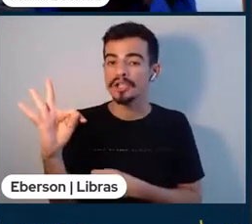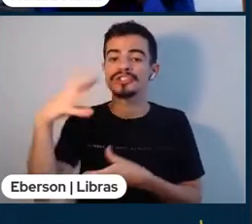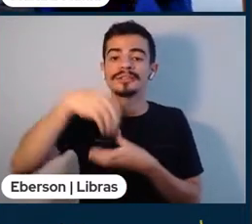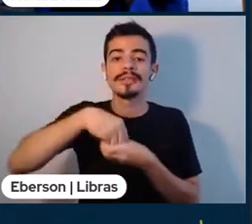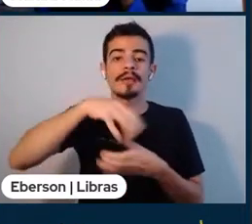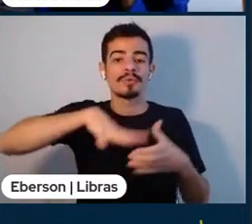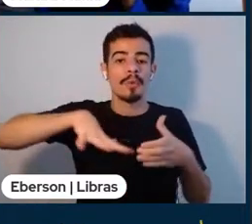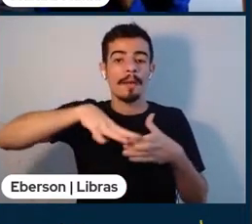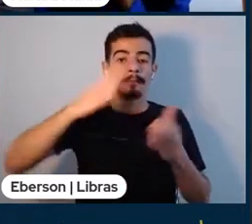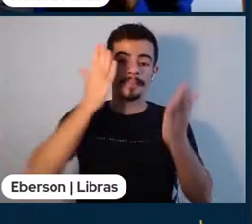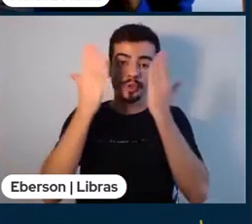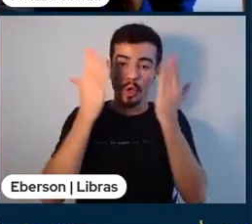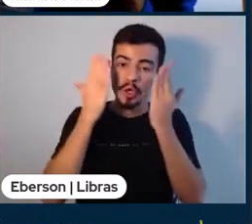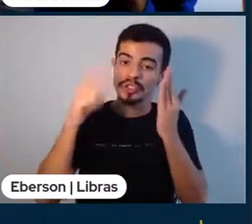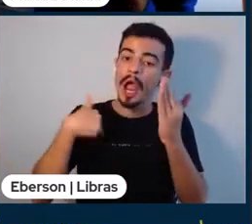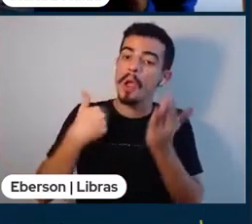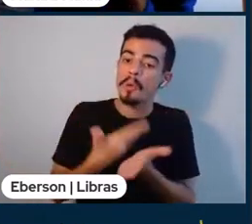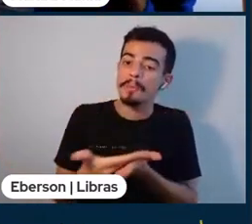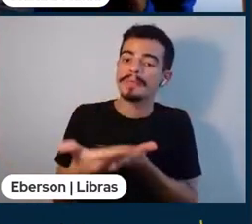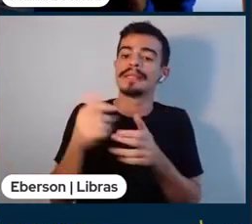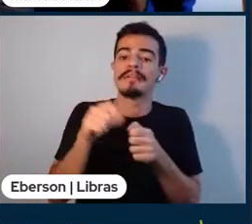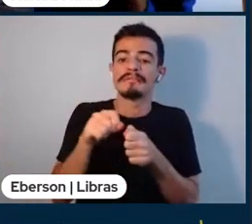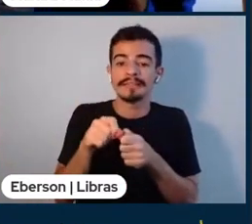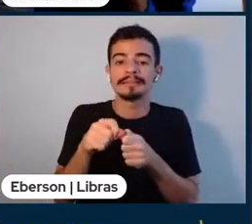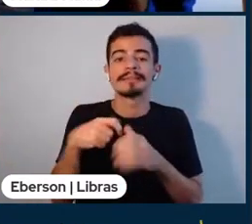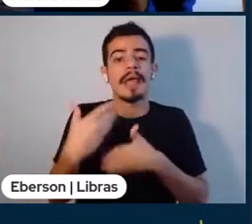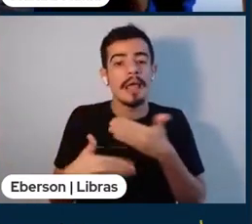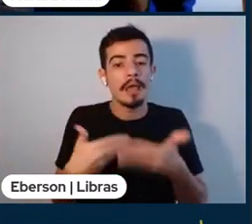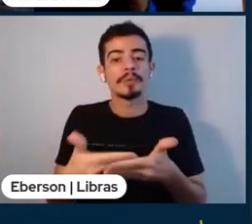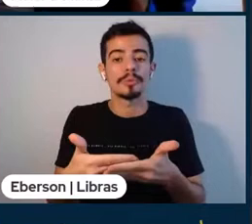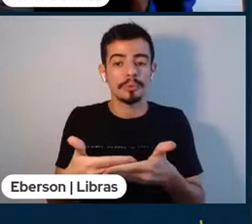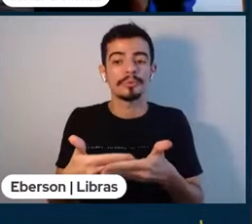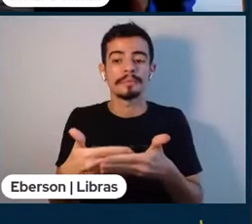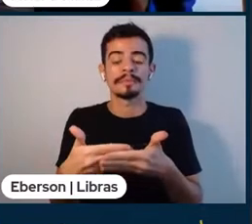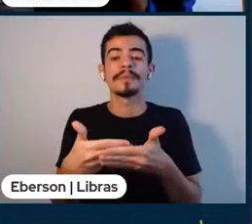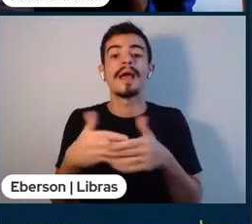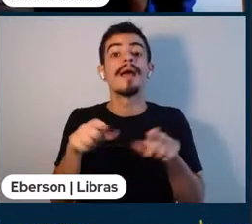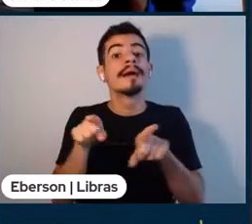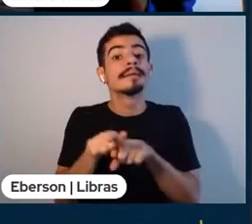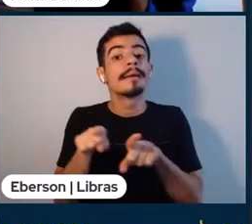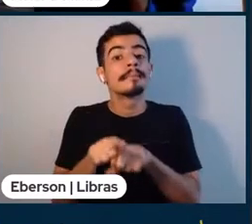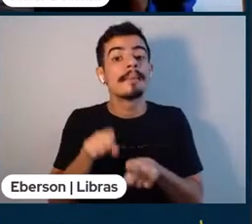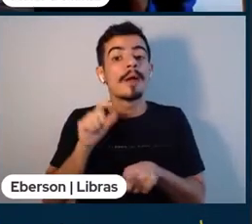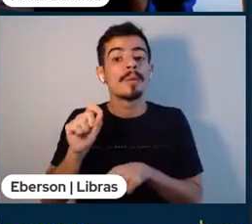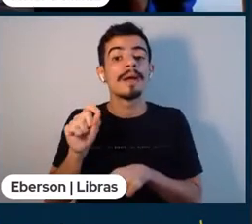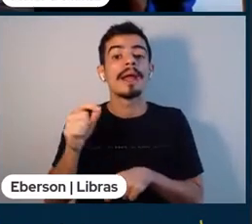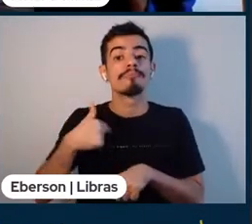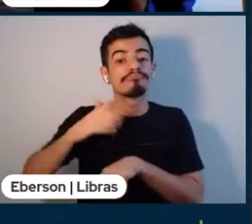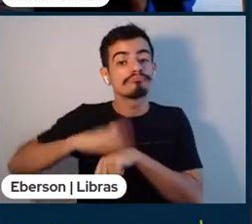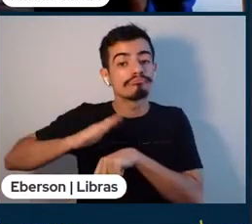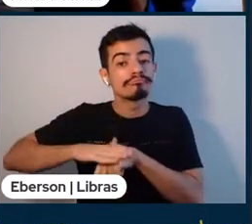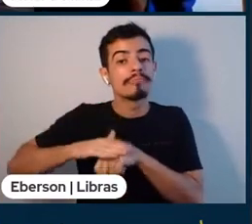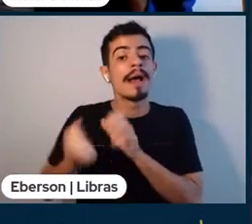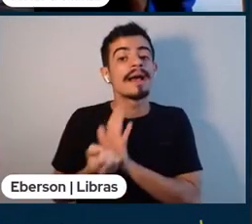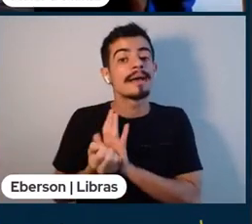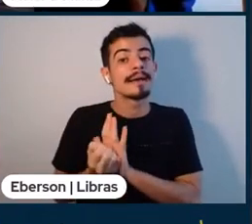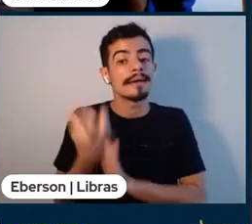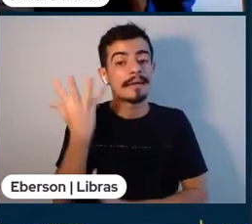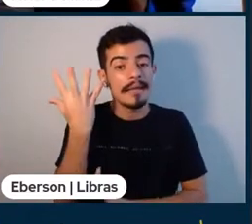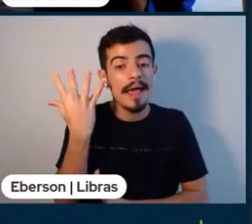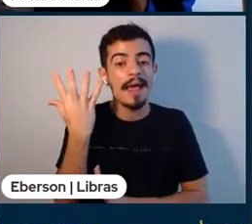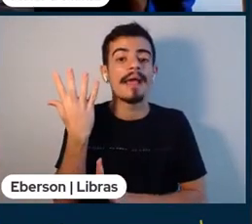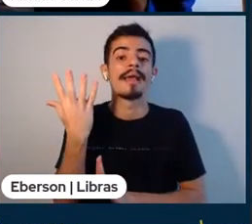eu fui fazendo isso, e somado ao fato de eu ter criado todo o guide,